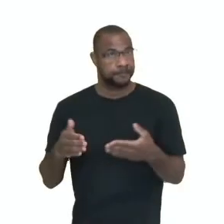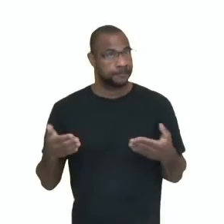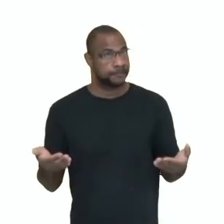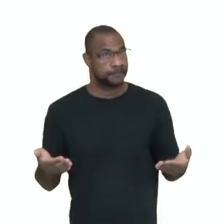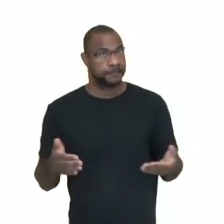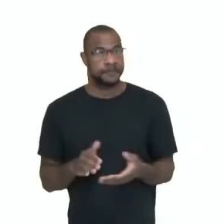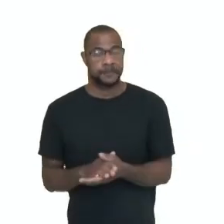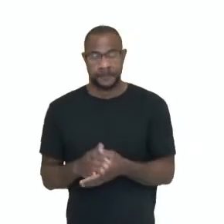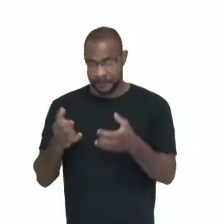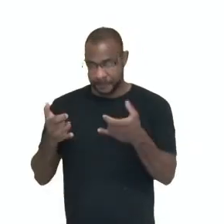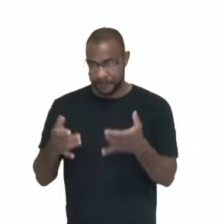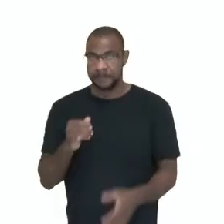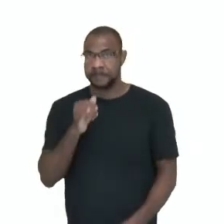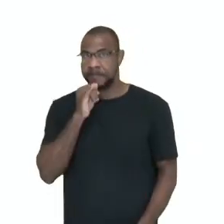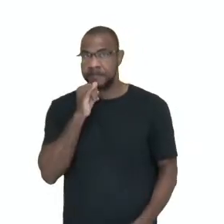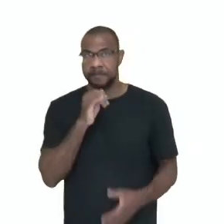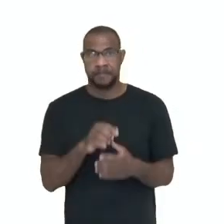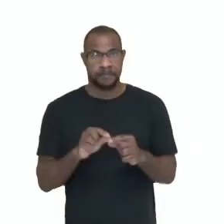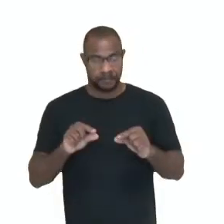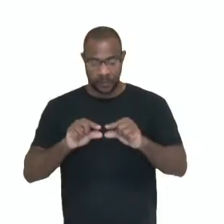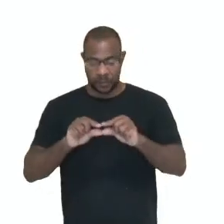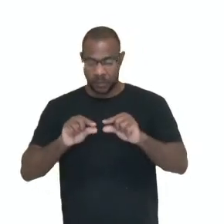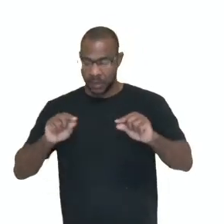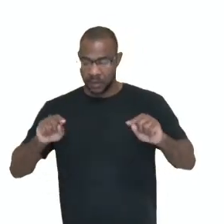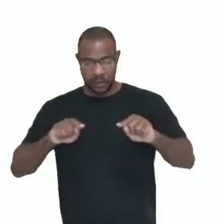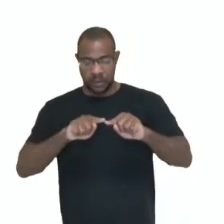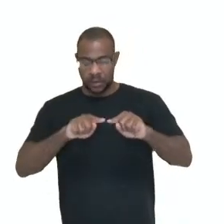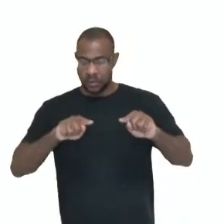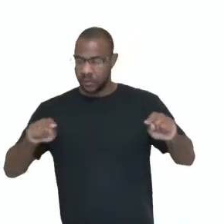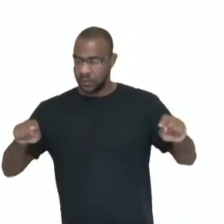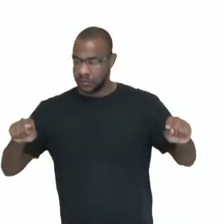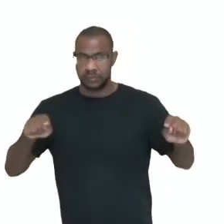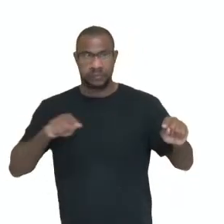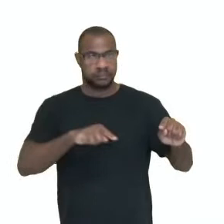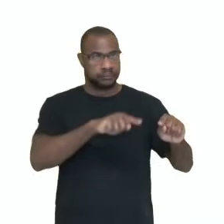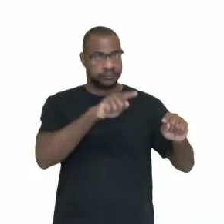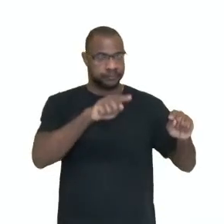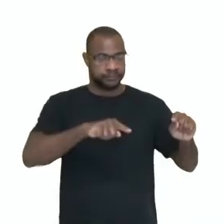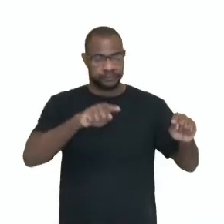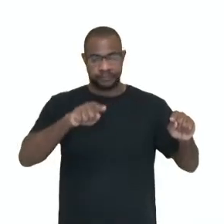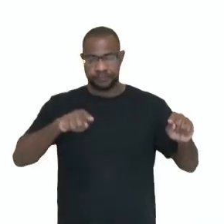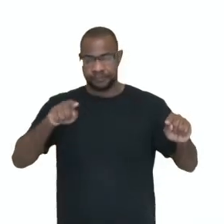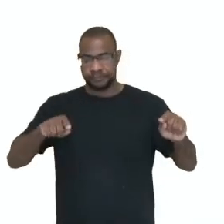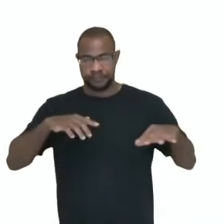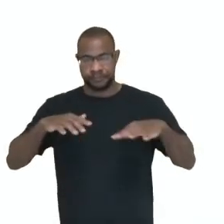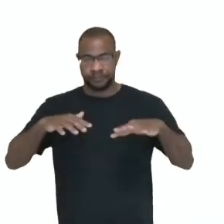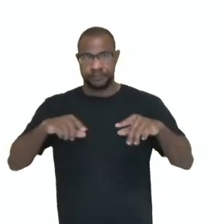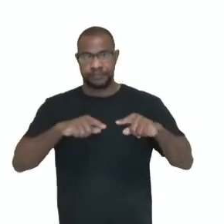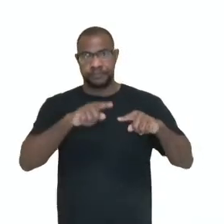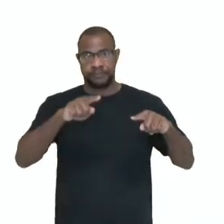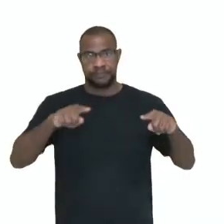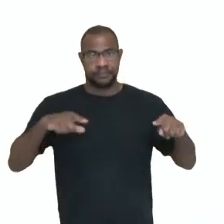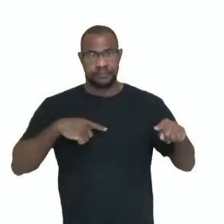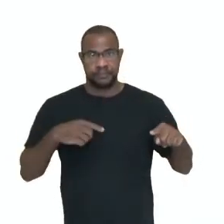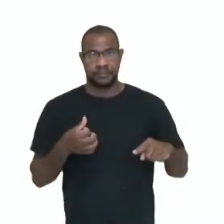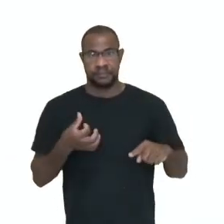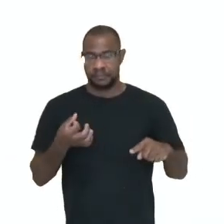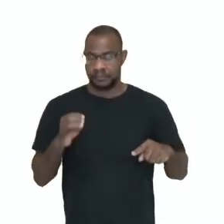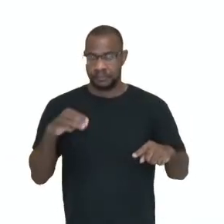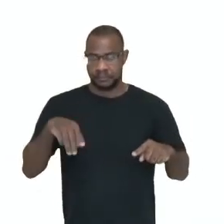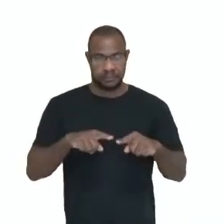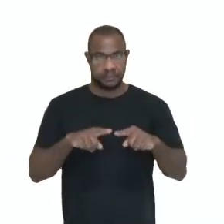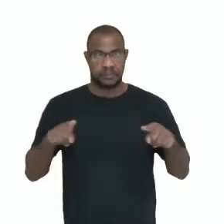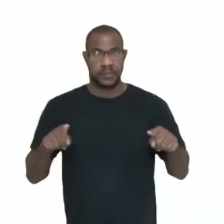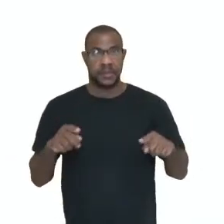ele fala assim, ó, uma corda sonora presa nas extremidades vibra no terceiro harmônico. Ela tem 60 centímetros. Qual a